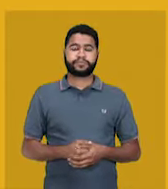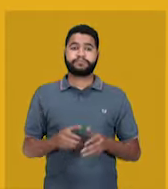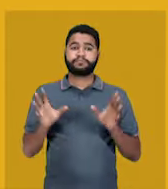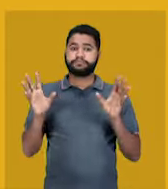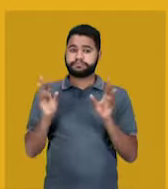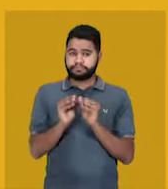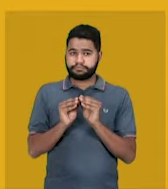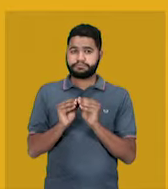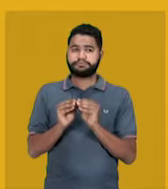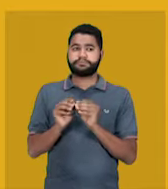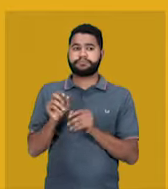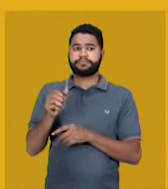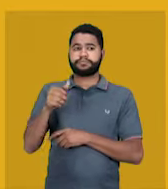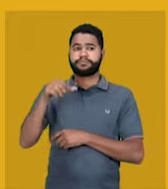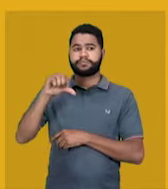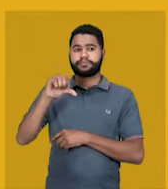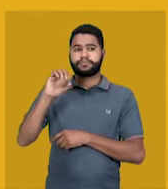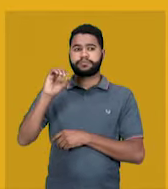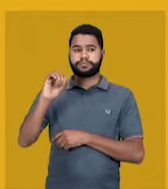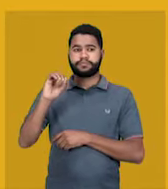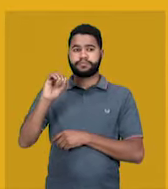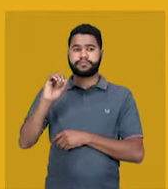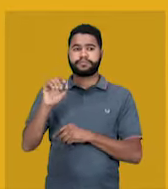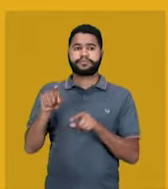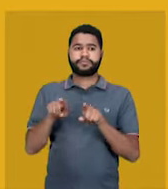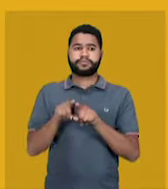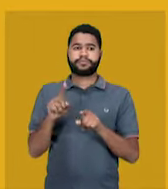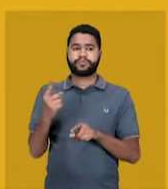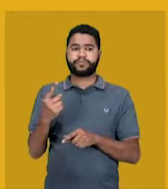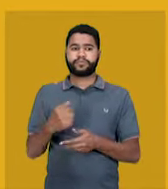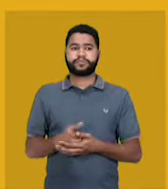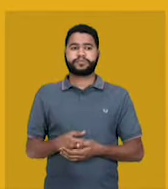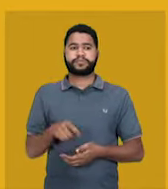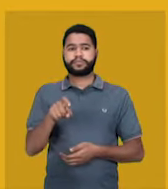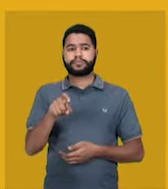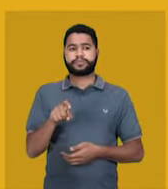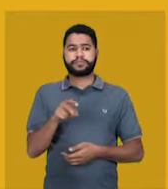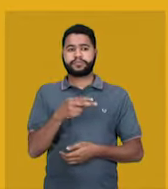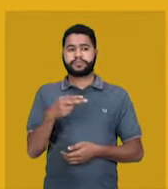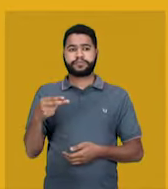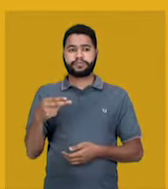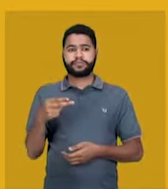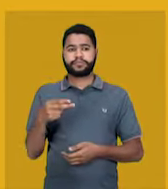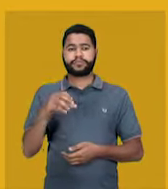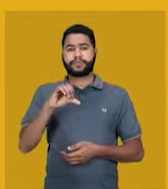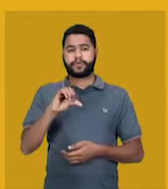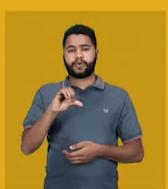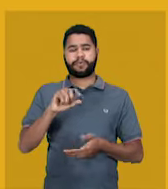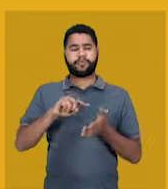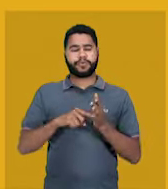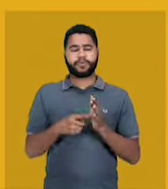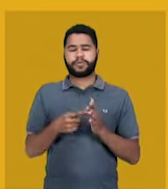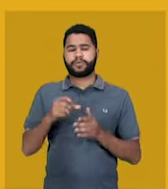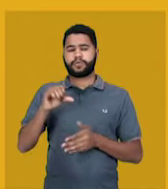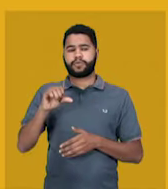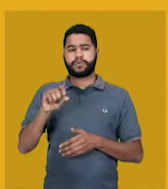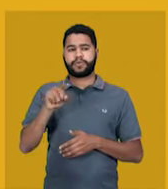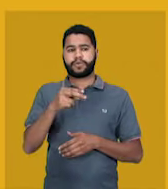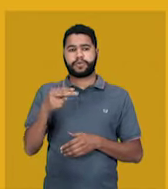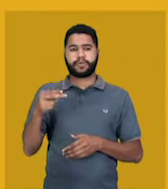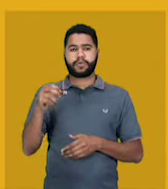Simplifico, aqui dá 90 e aqui dá 1. X é igual a 9 vezes 9, 81, coloco o